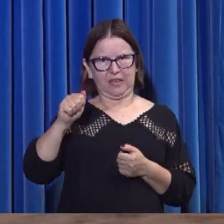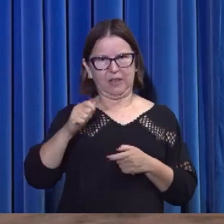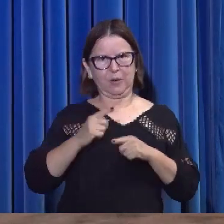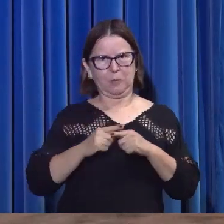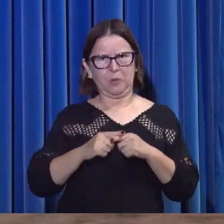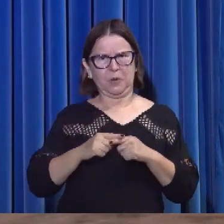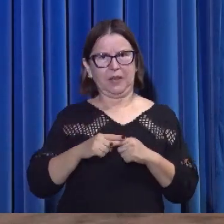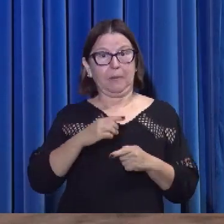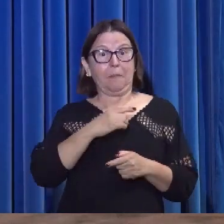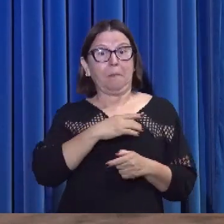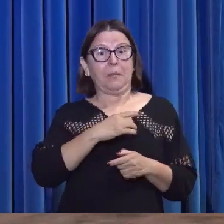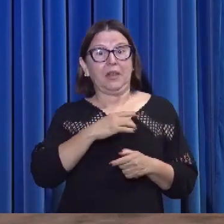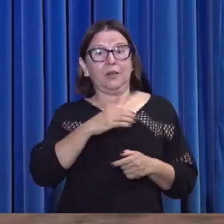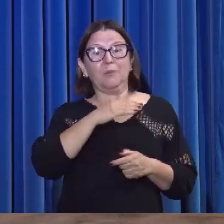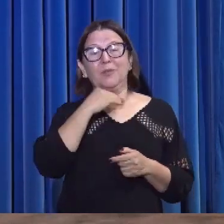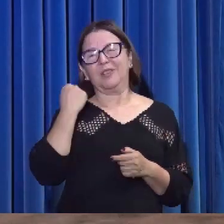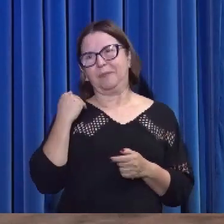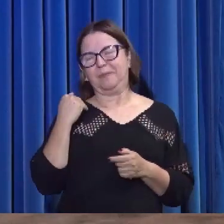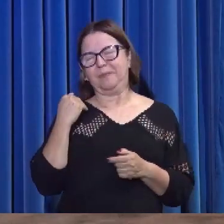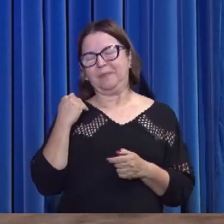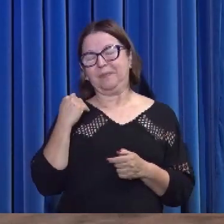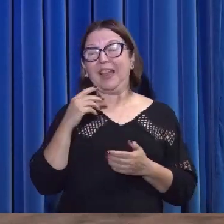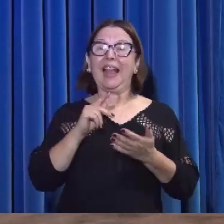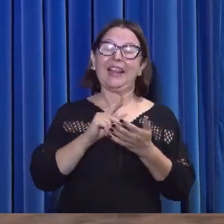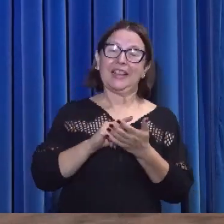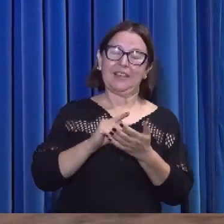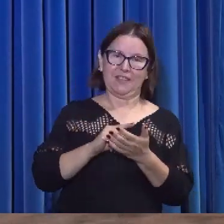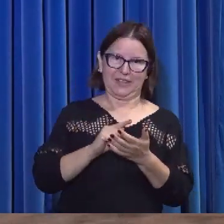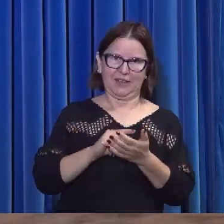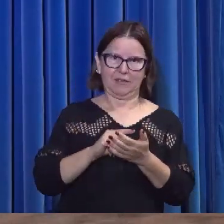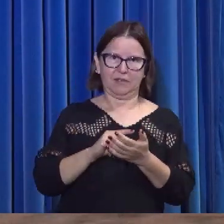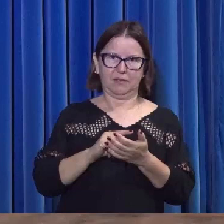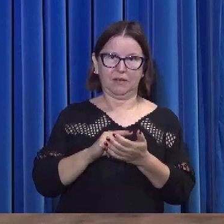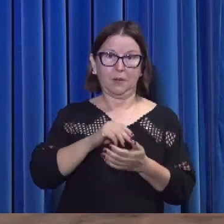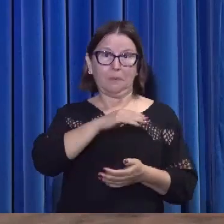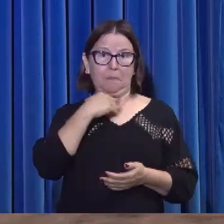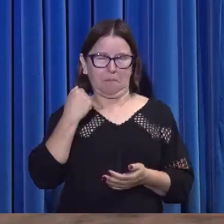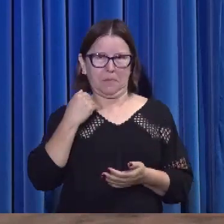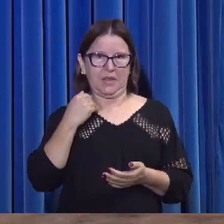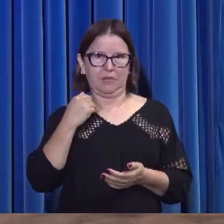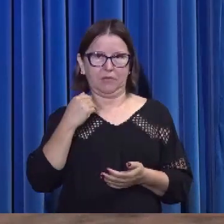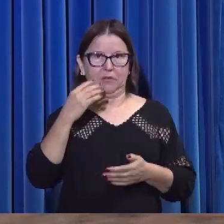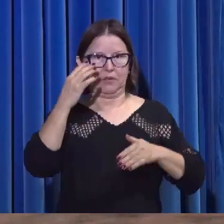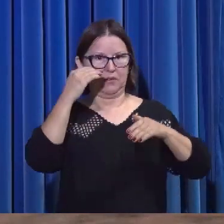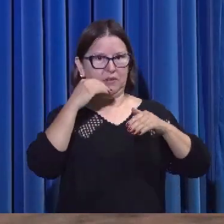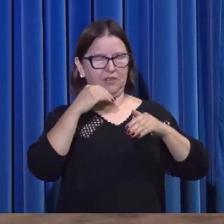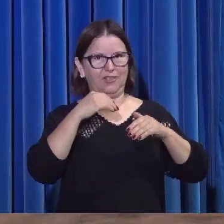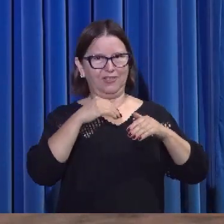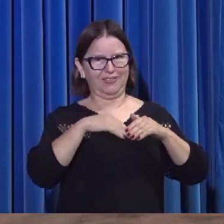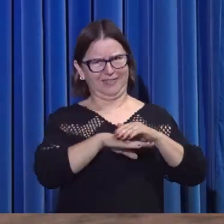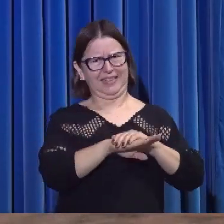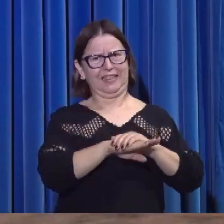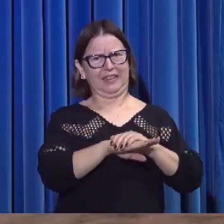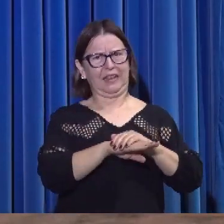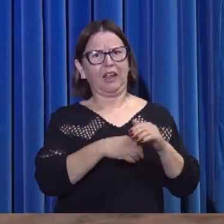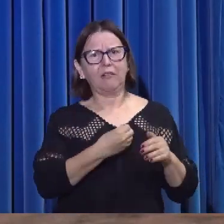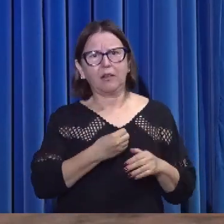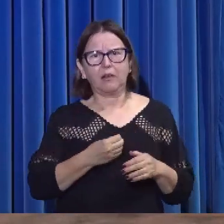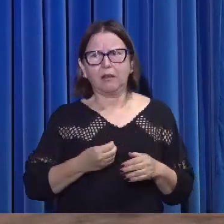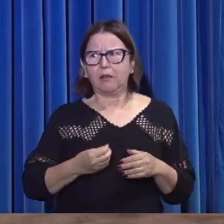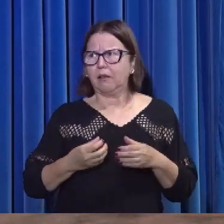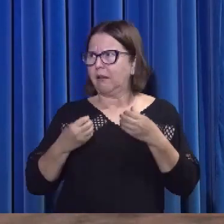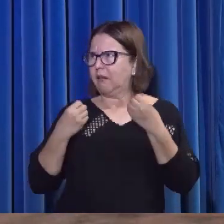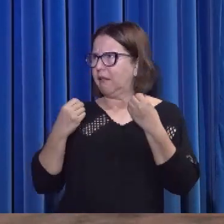não é medo de morrer, eu tenho medo de ser enterrada viva. Olha que coisa. Falei: vó,